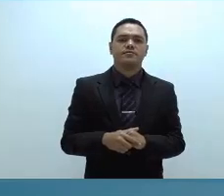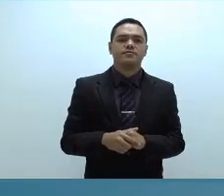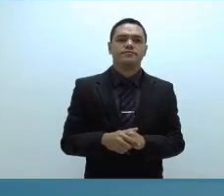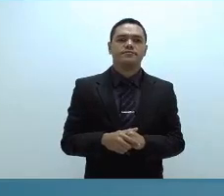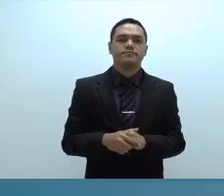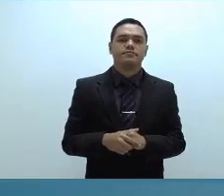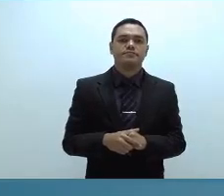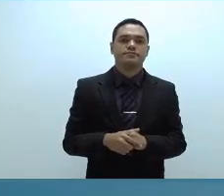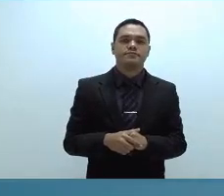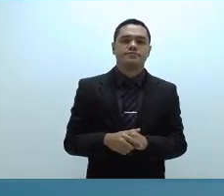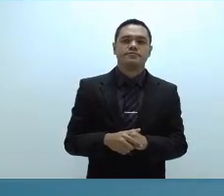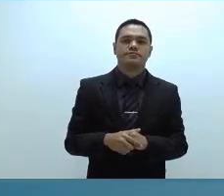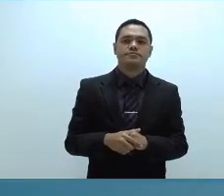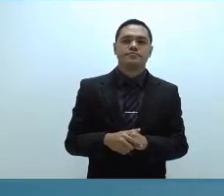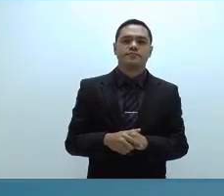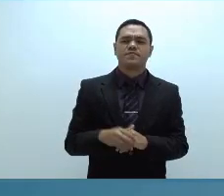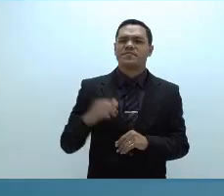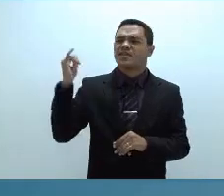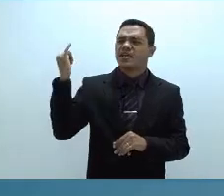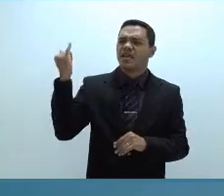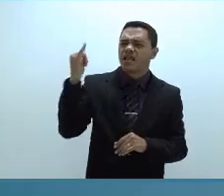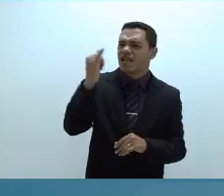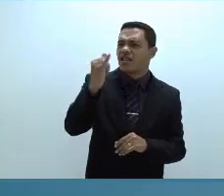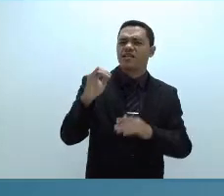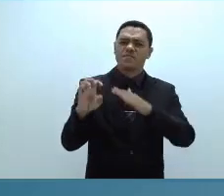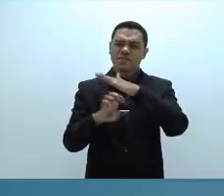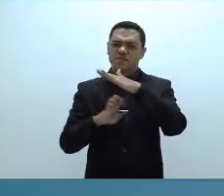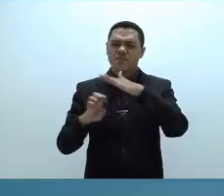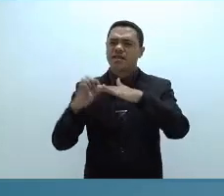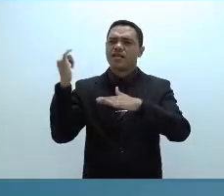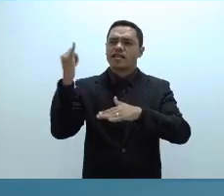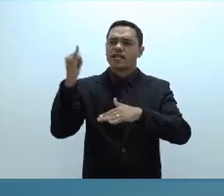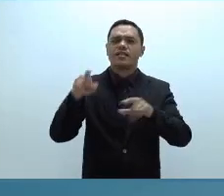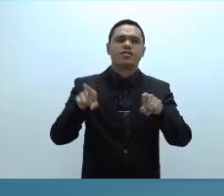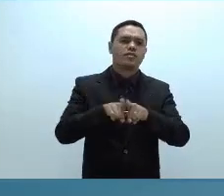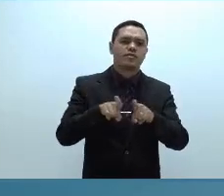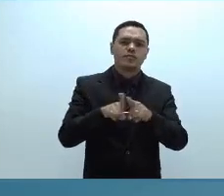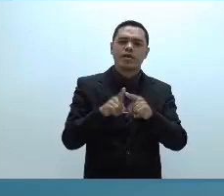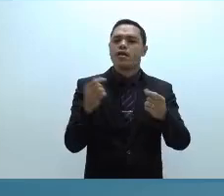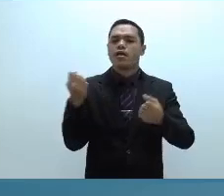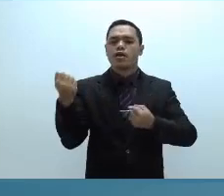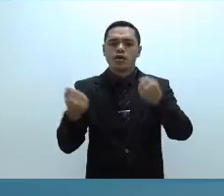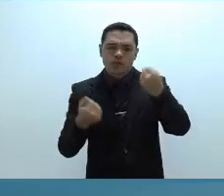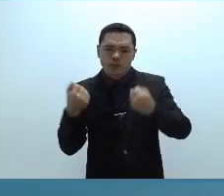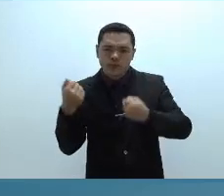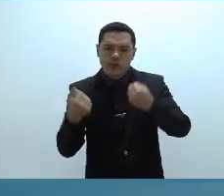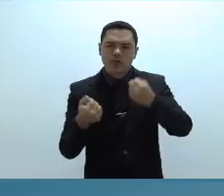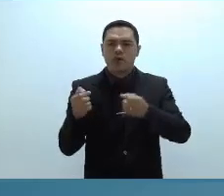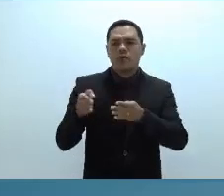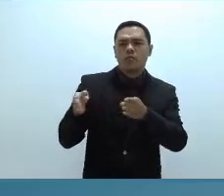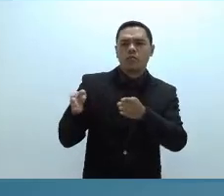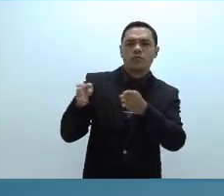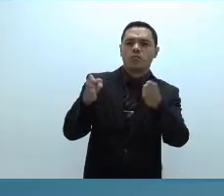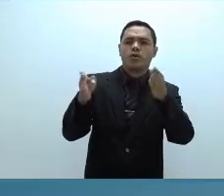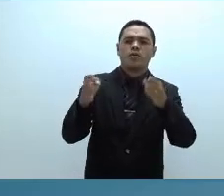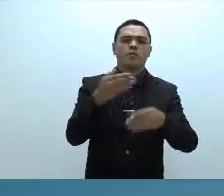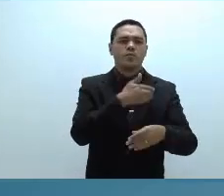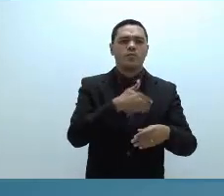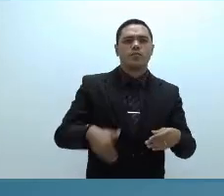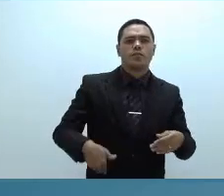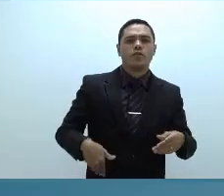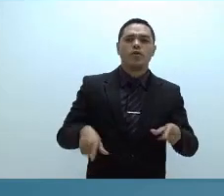não só de fornecimento de energia elétrica, como de transporte público, de